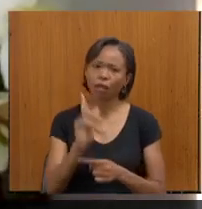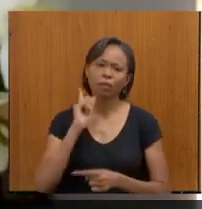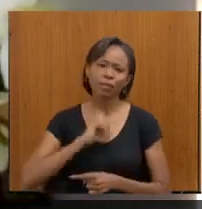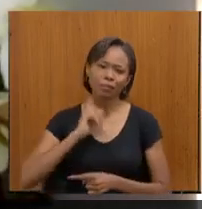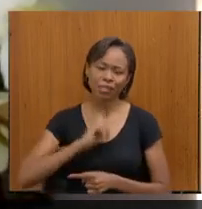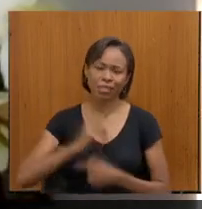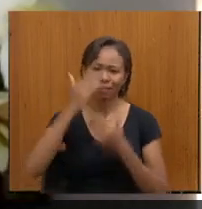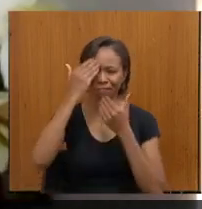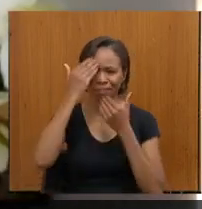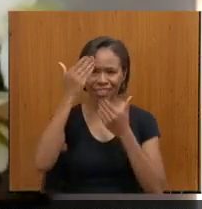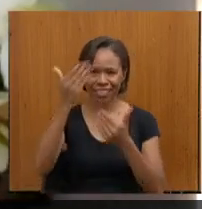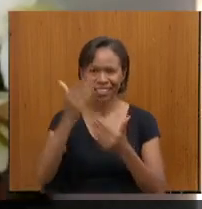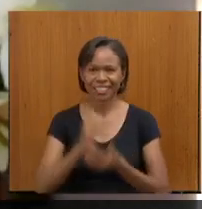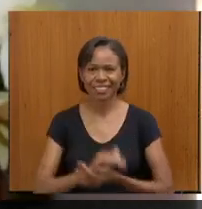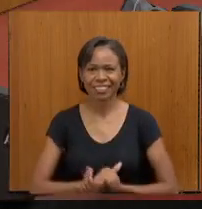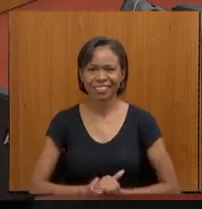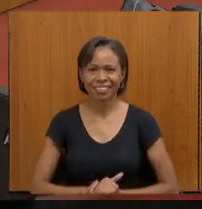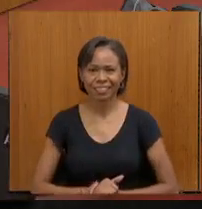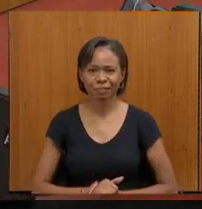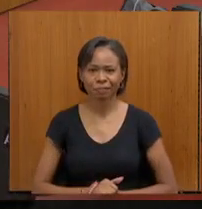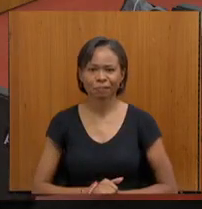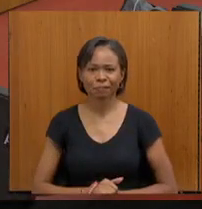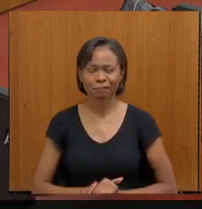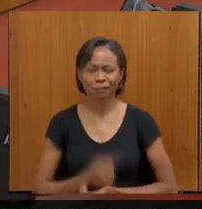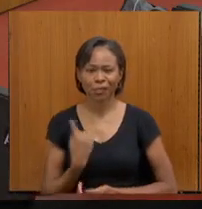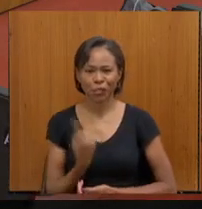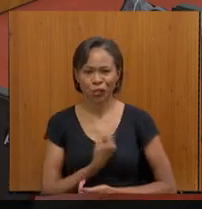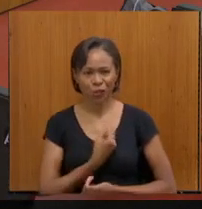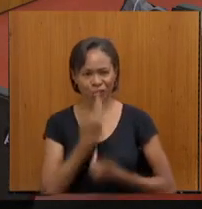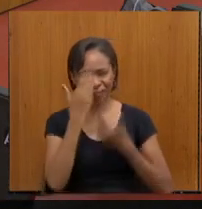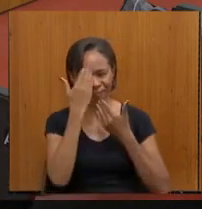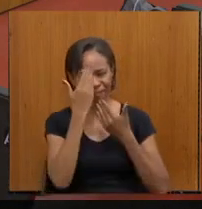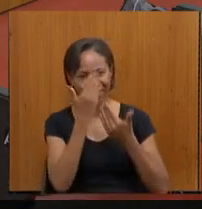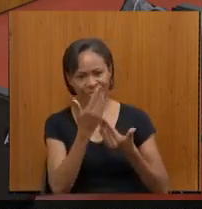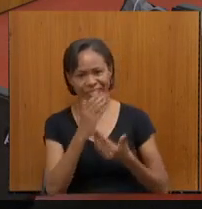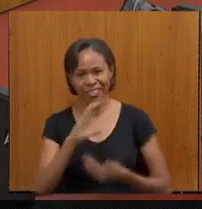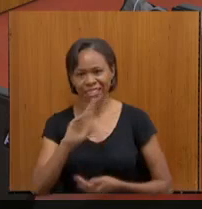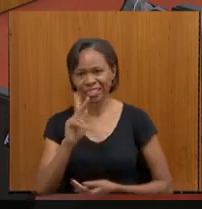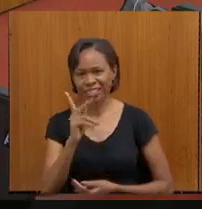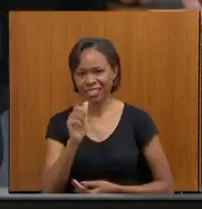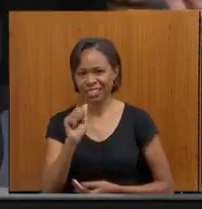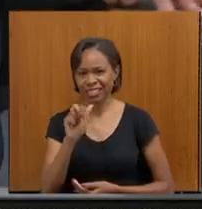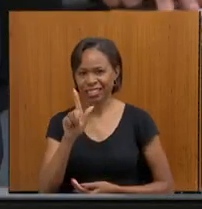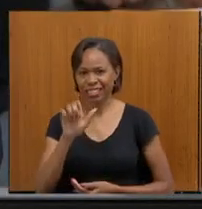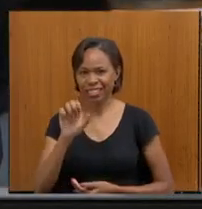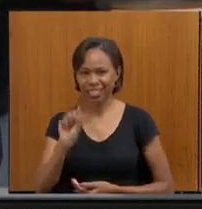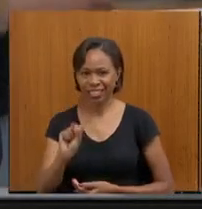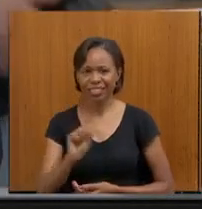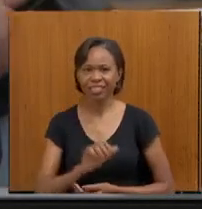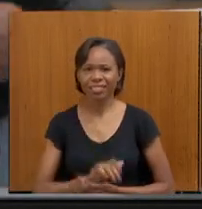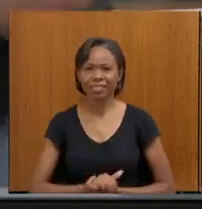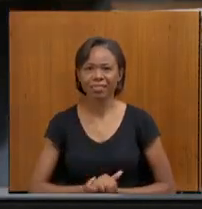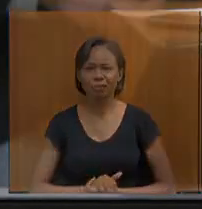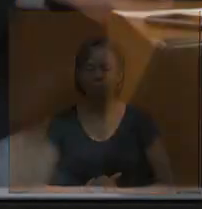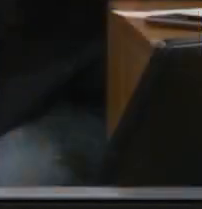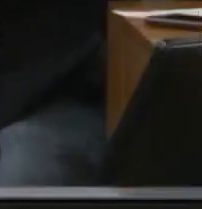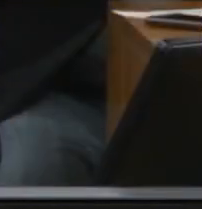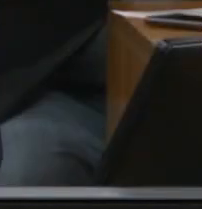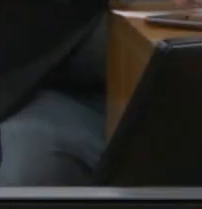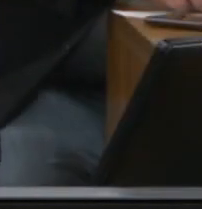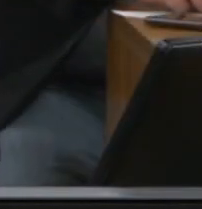muito é nós é que agradecemos Mel Doutor Charles Tang e o presidente da câmara